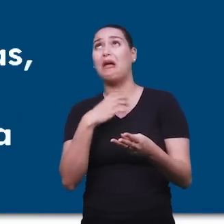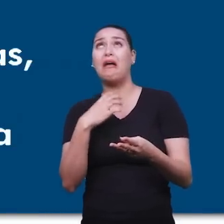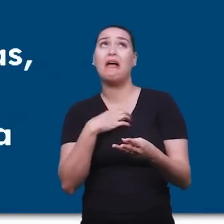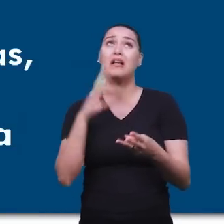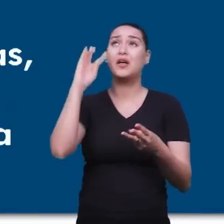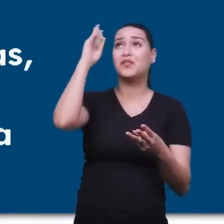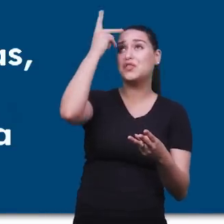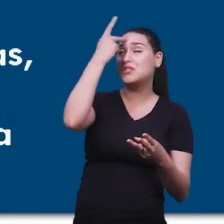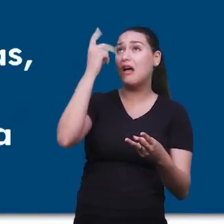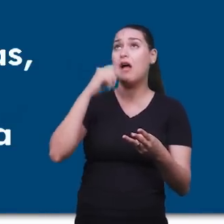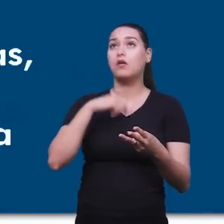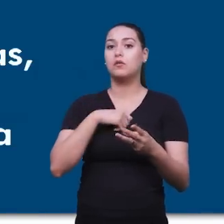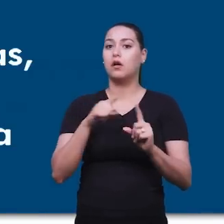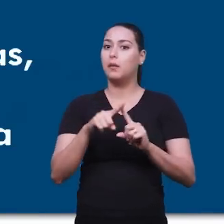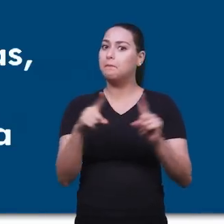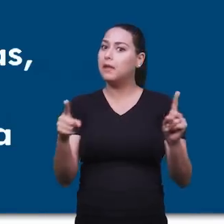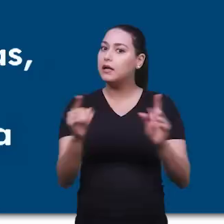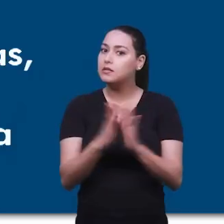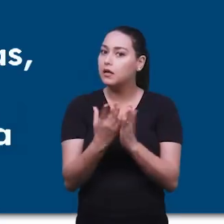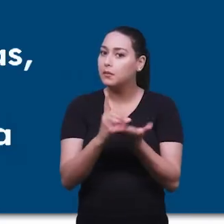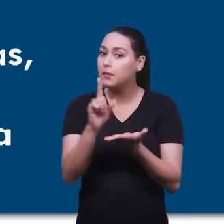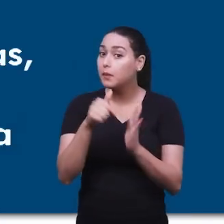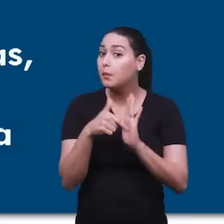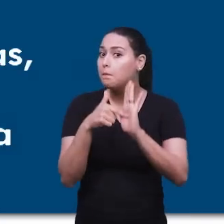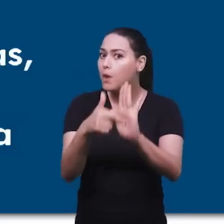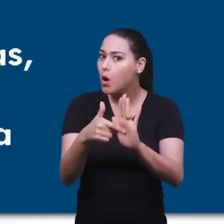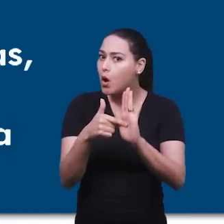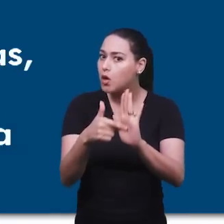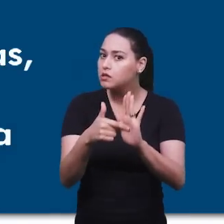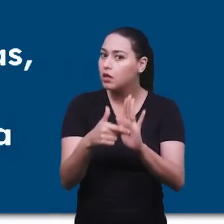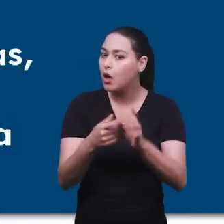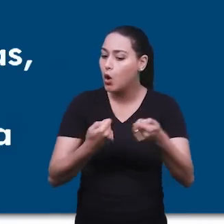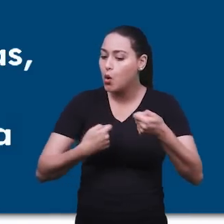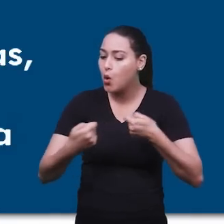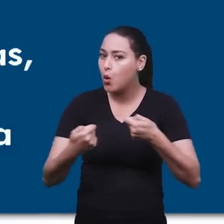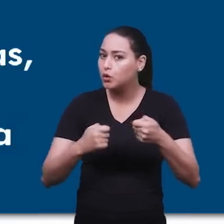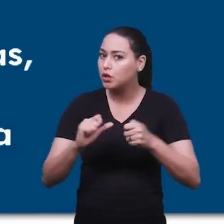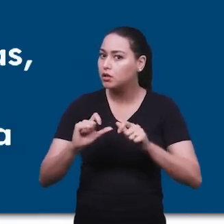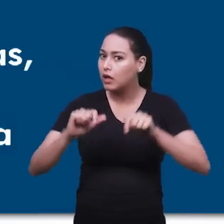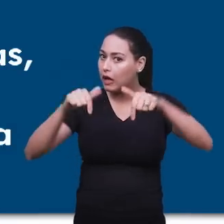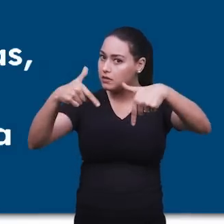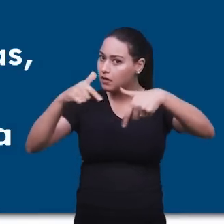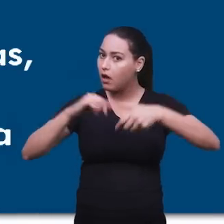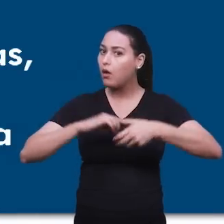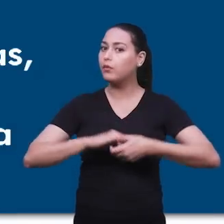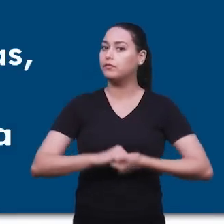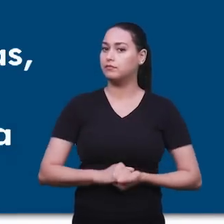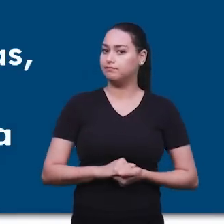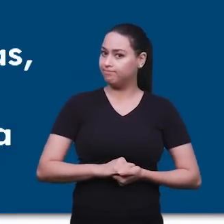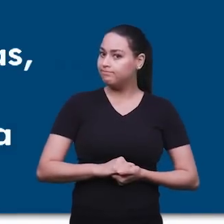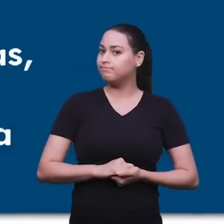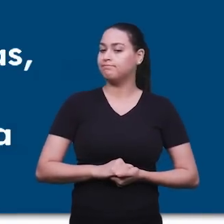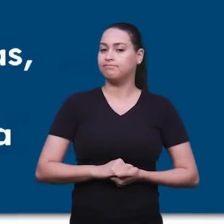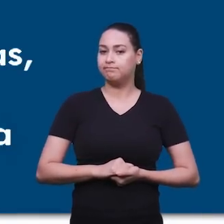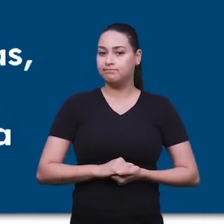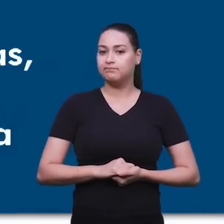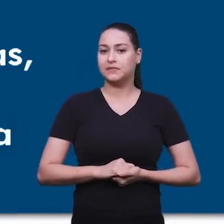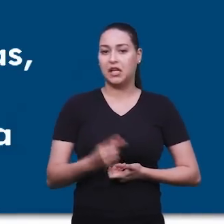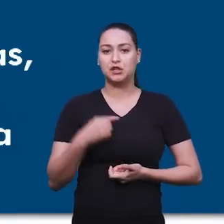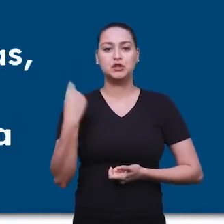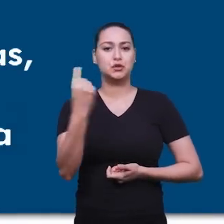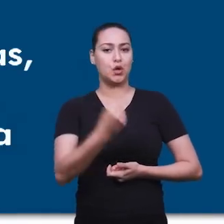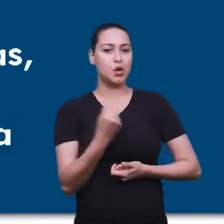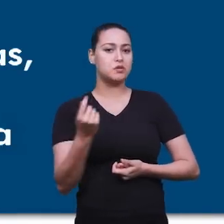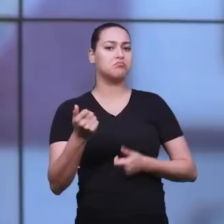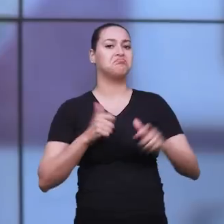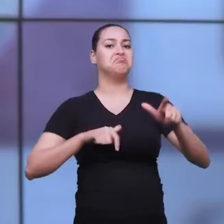a intuição, a revolução. Mas a Bíblia registra, tenham controle nas suas ações.